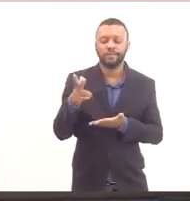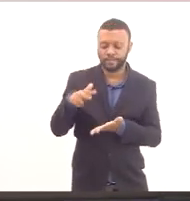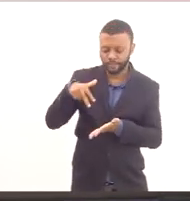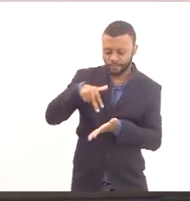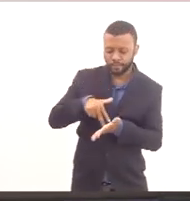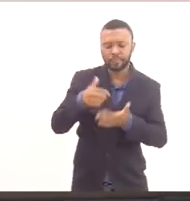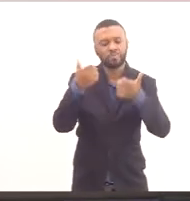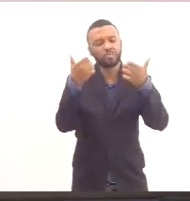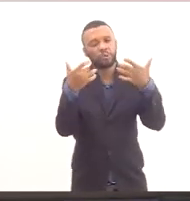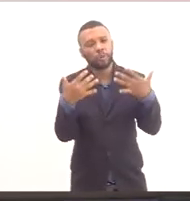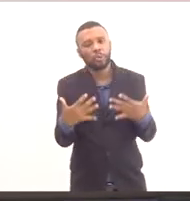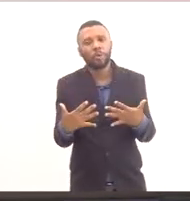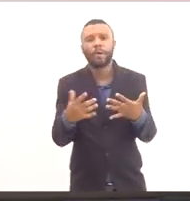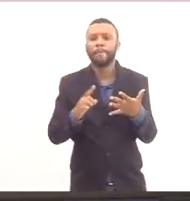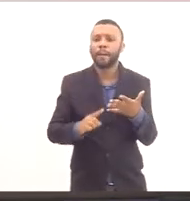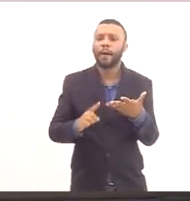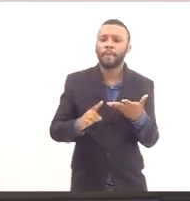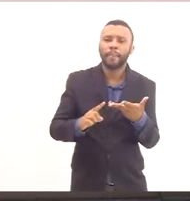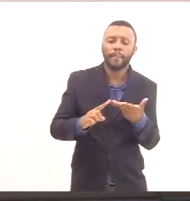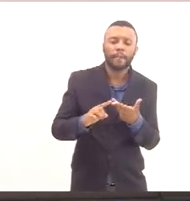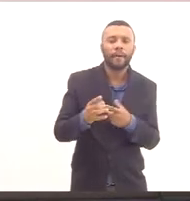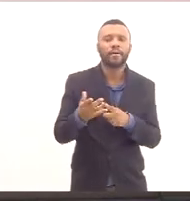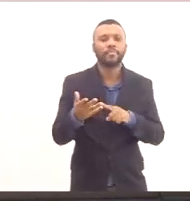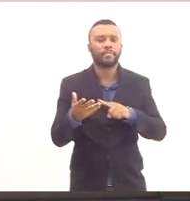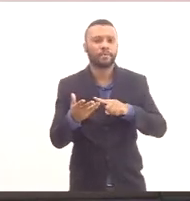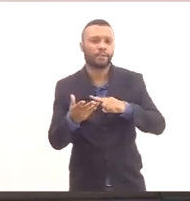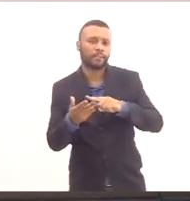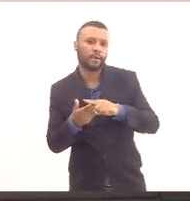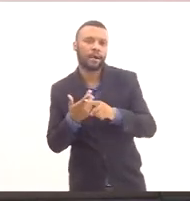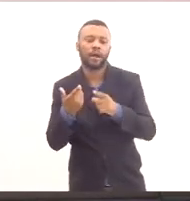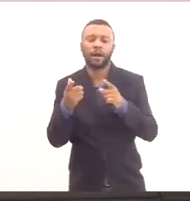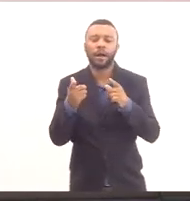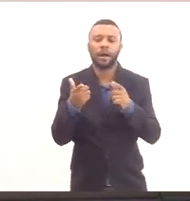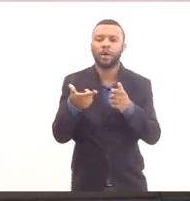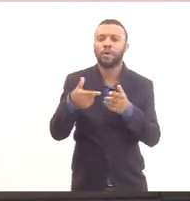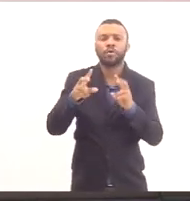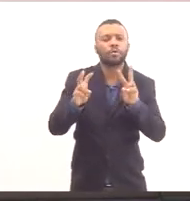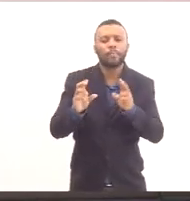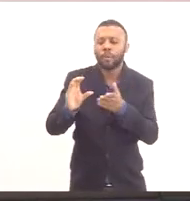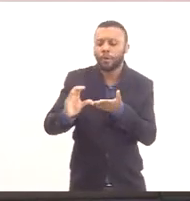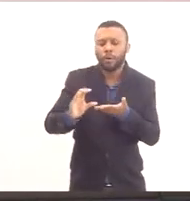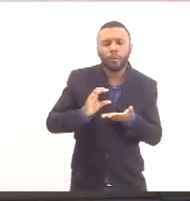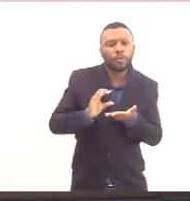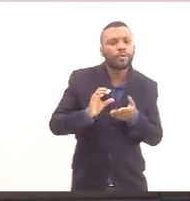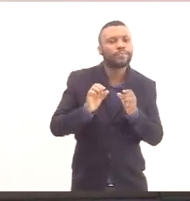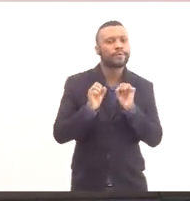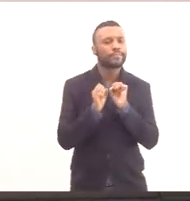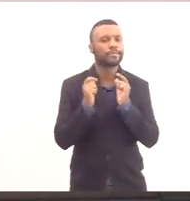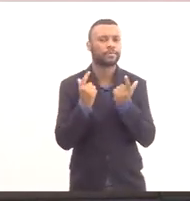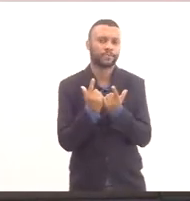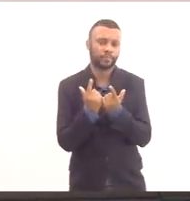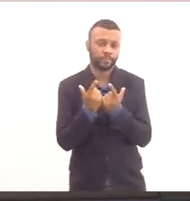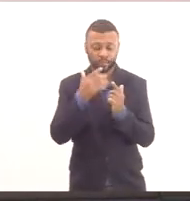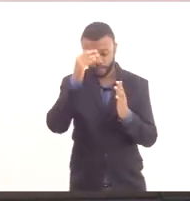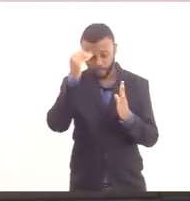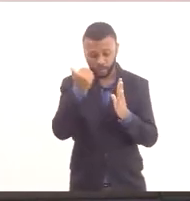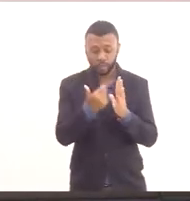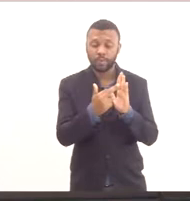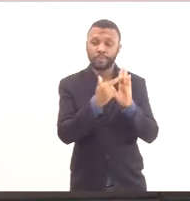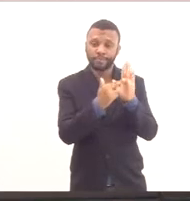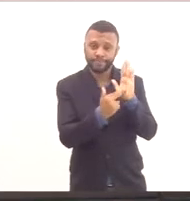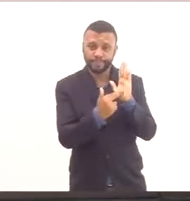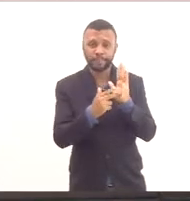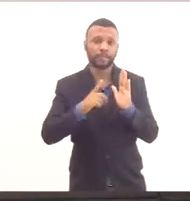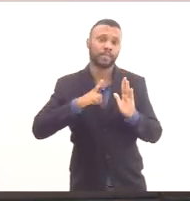prestar esclarecimentos sobre os recursos da Assembleia Legislativa segundo o regimento da casa a existência de uma